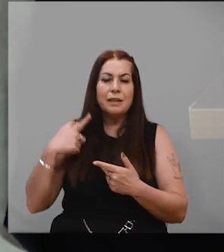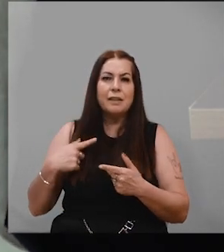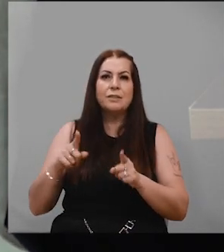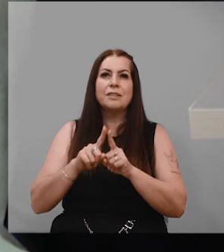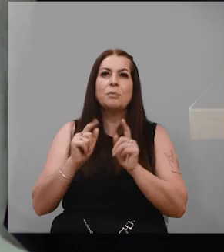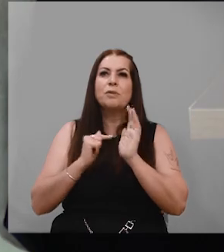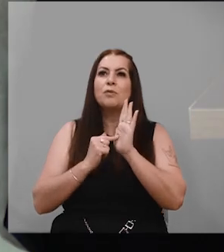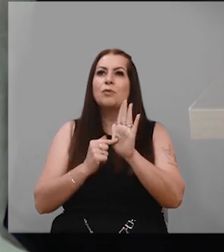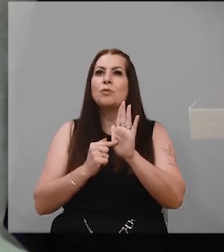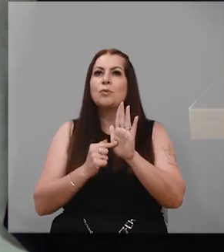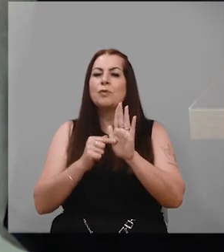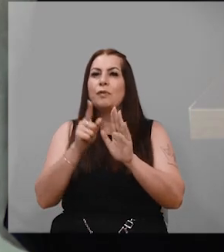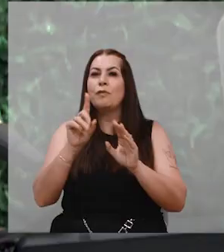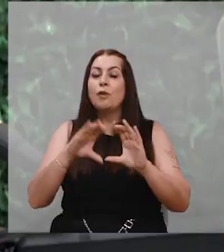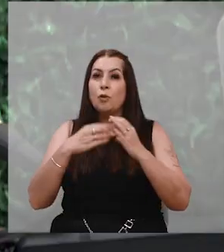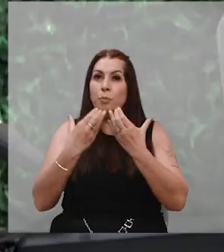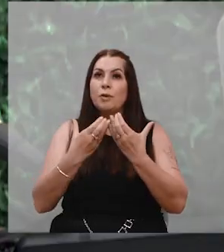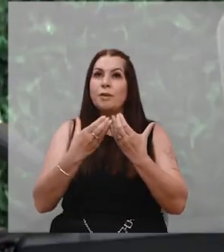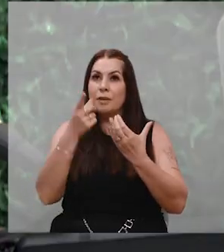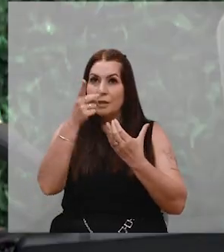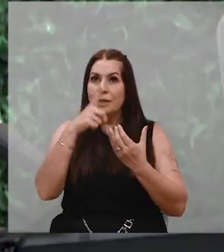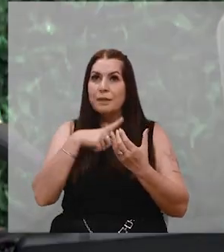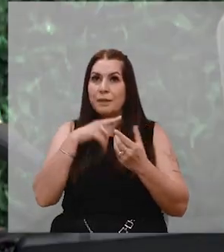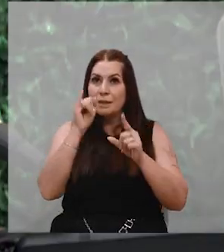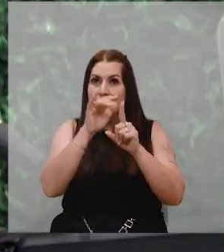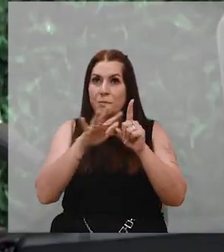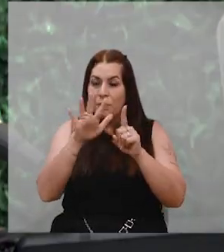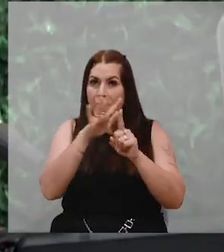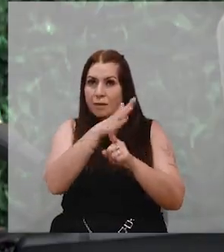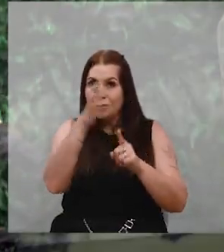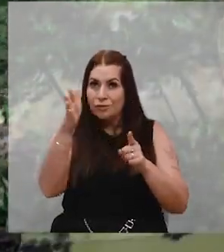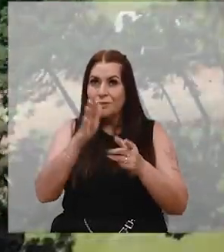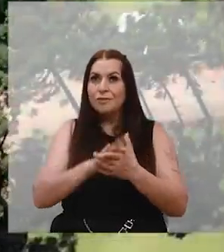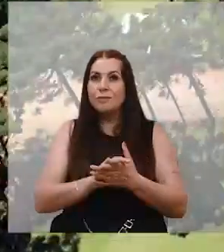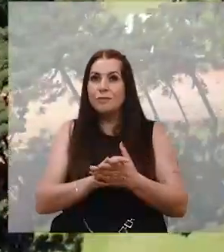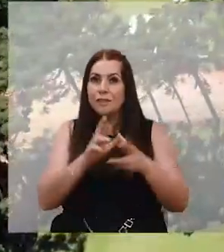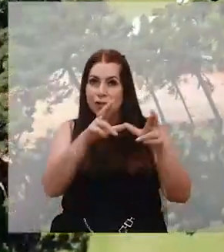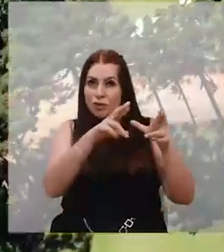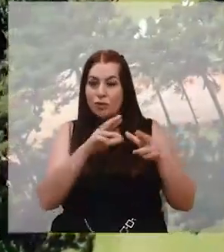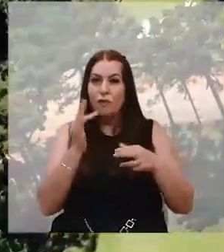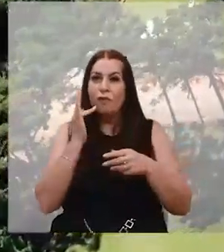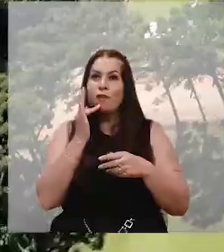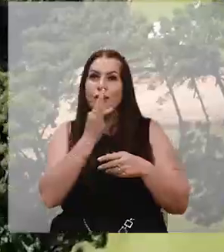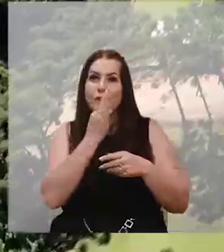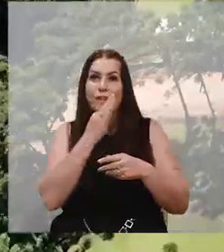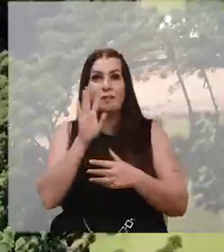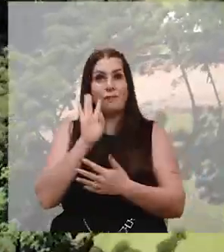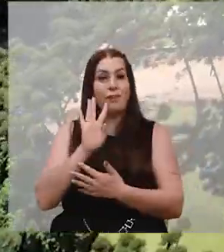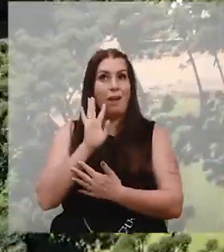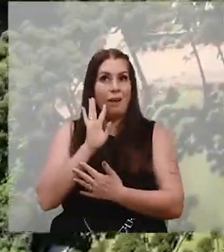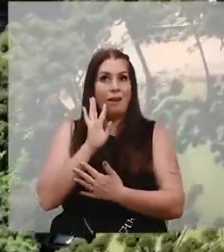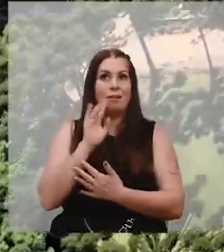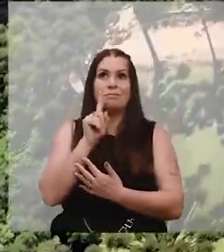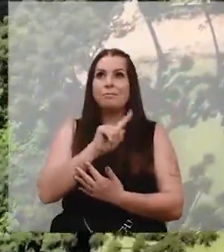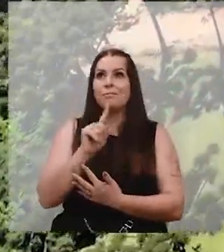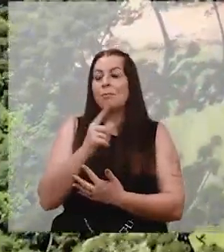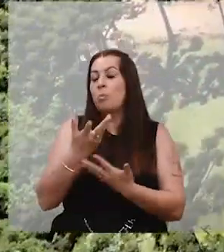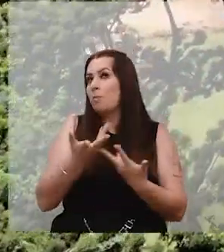a gente foi até a comunidade. Aí tem as imagens lá da região de Forqueta. E foi muito legal, né? Porque não